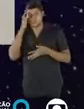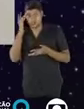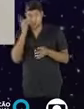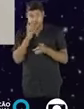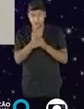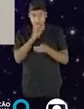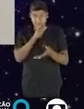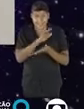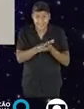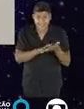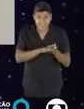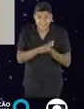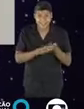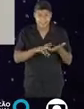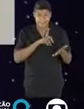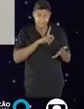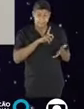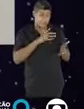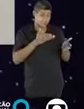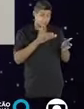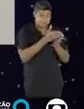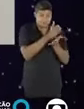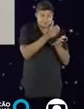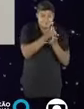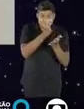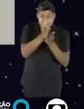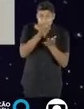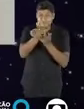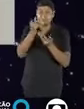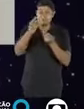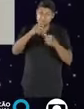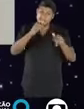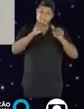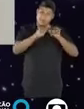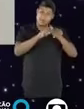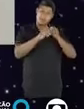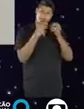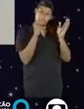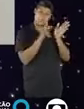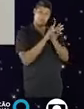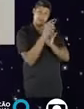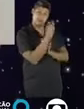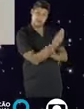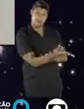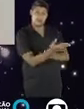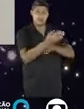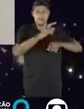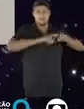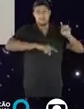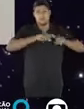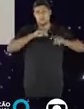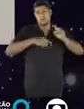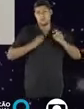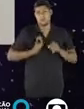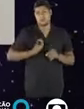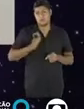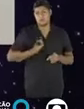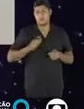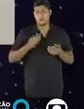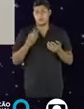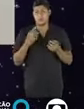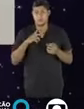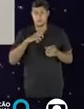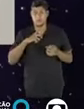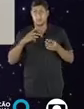encontrar na gôndola, tem um meio do caminho aí que precisa ser mais bem trabalhado, né, nessa distribuição desse produto com o produtor. E isso vem através